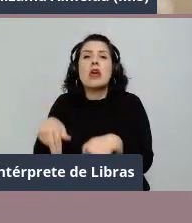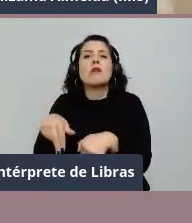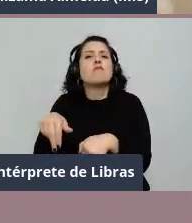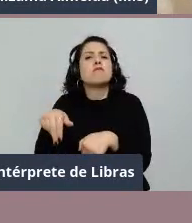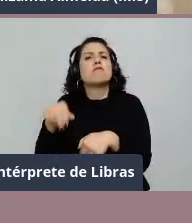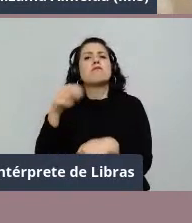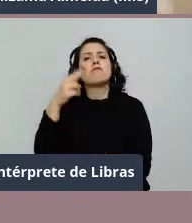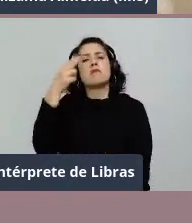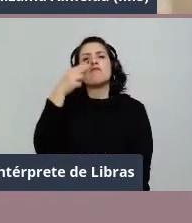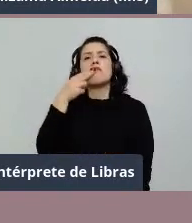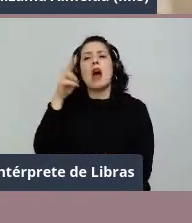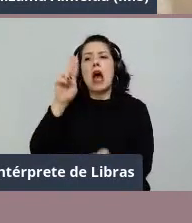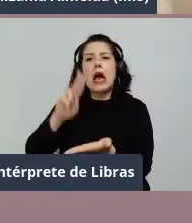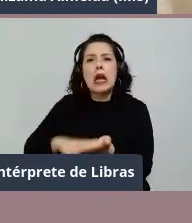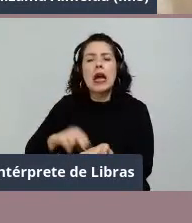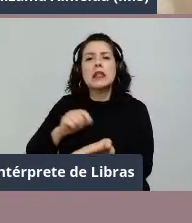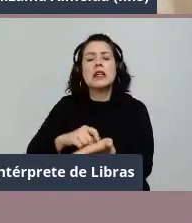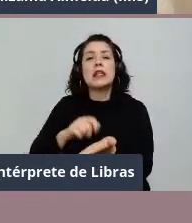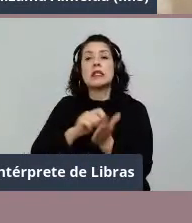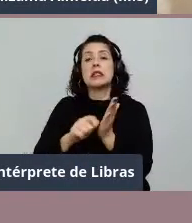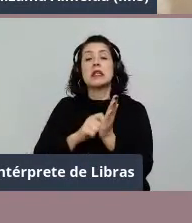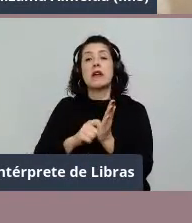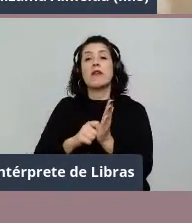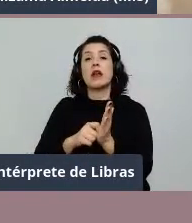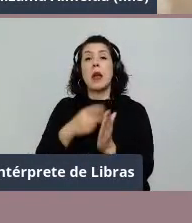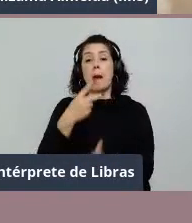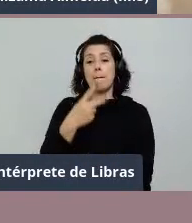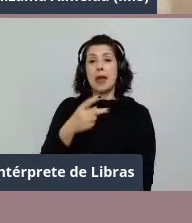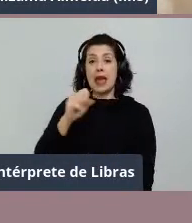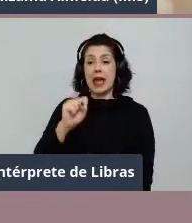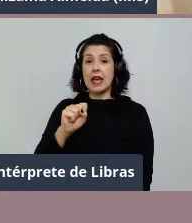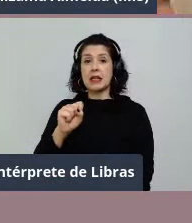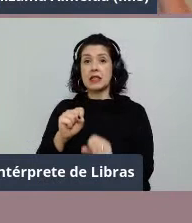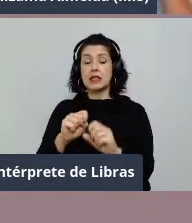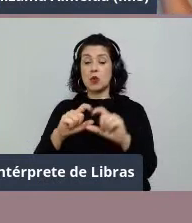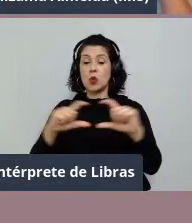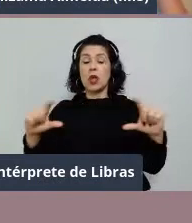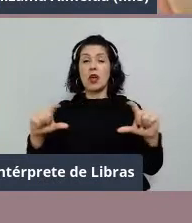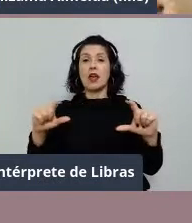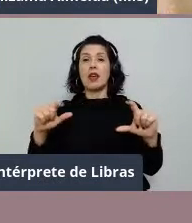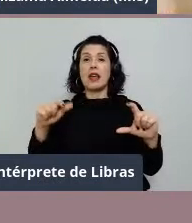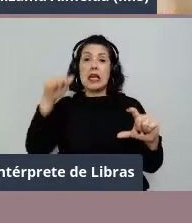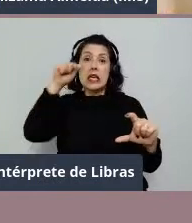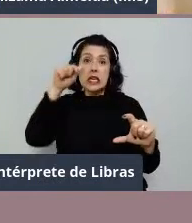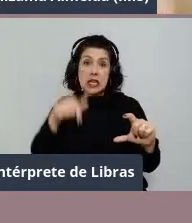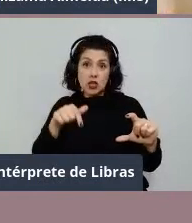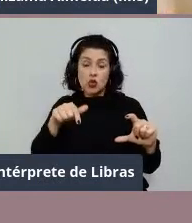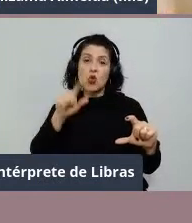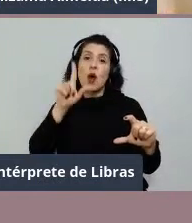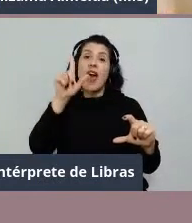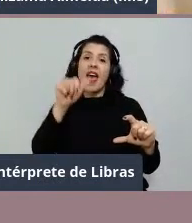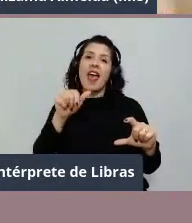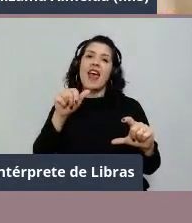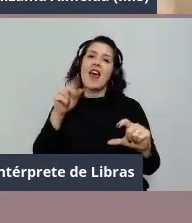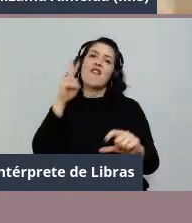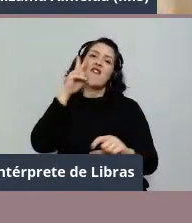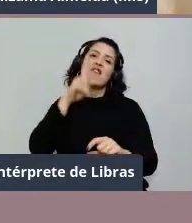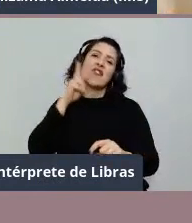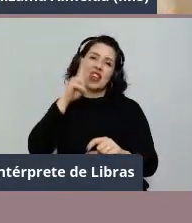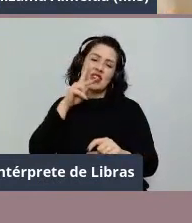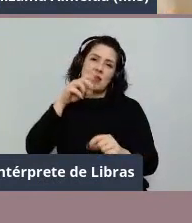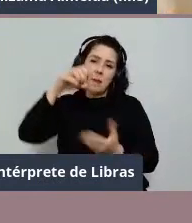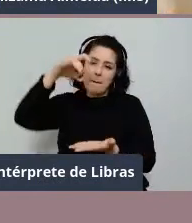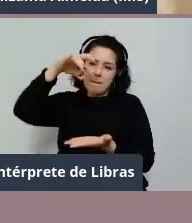coloca PS, isto é vinho, sinalizando uma marca roxa no papel, né? Então, essa aparição